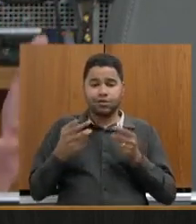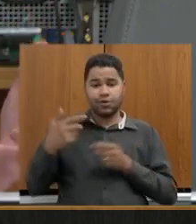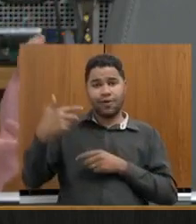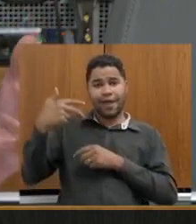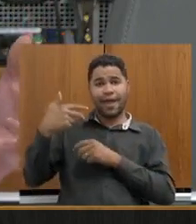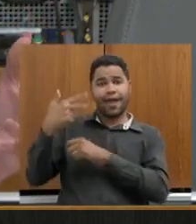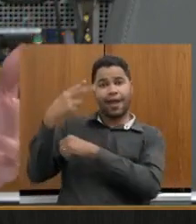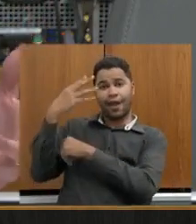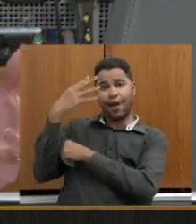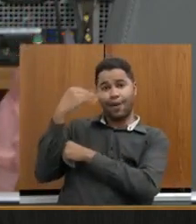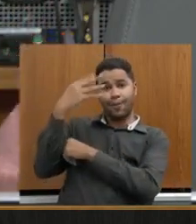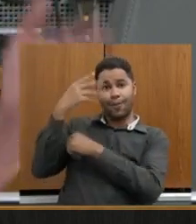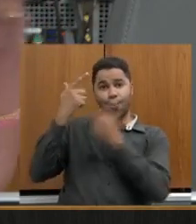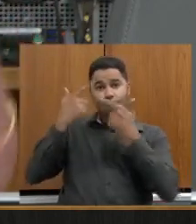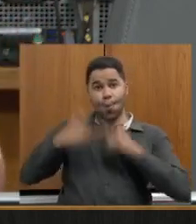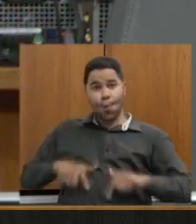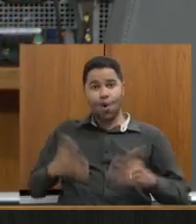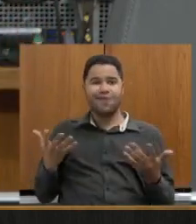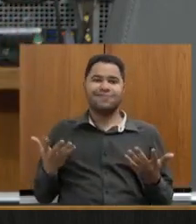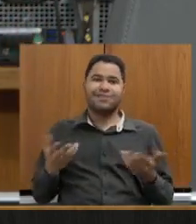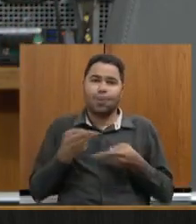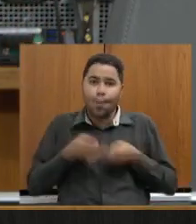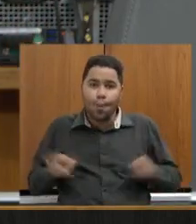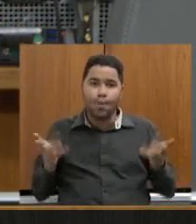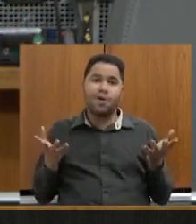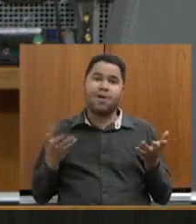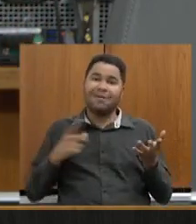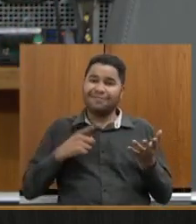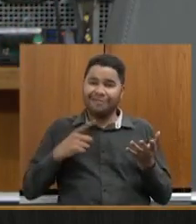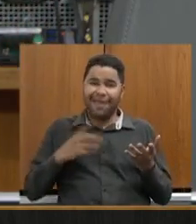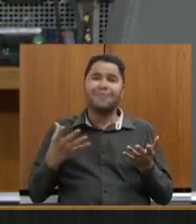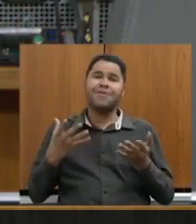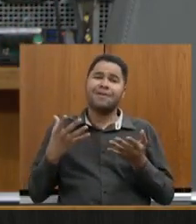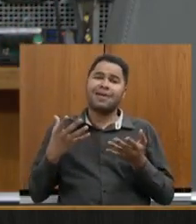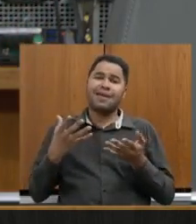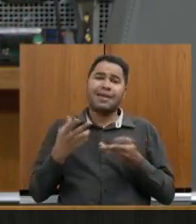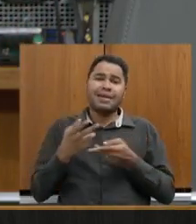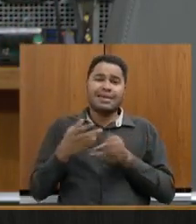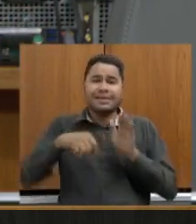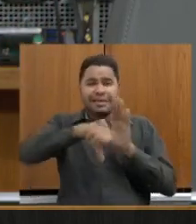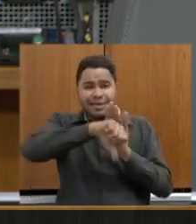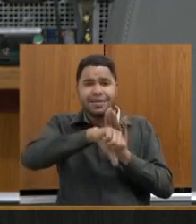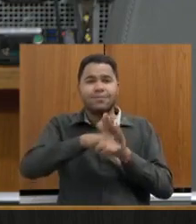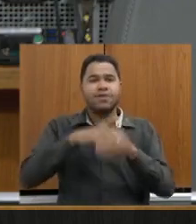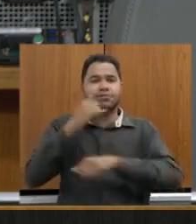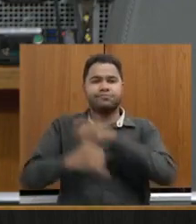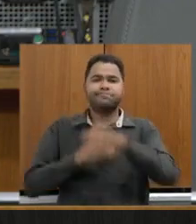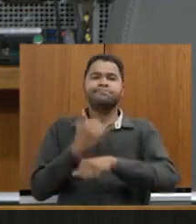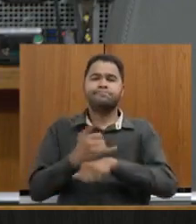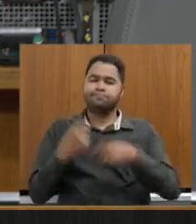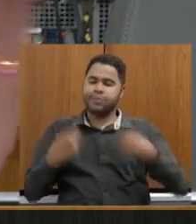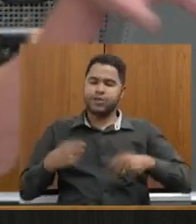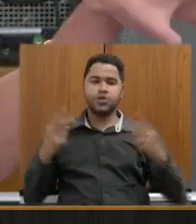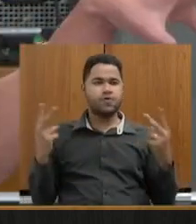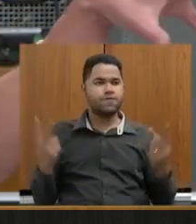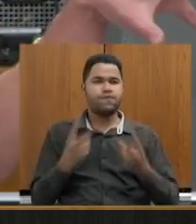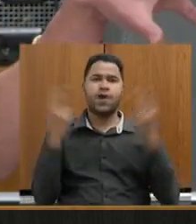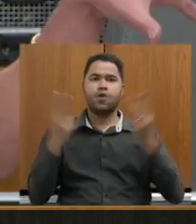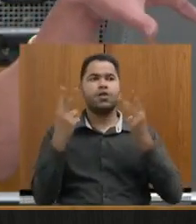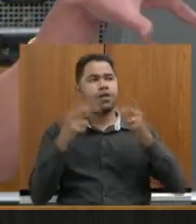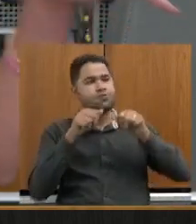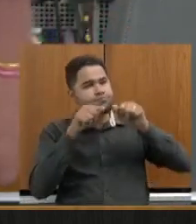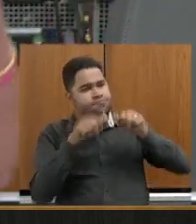vazamento de conteúdo íntimo então nós temos hoje a delegacia de crimes cibernéticos e eu acho que era para ser valorizado E